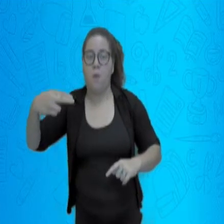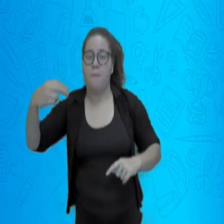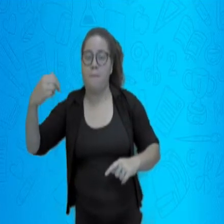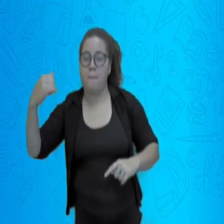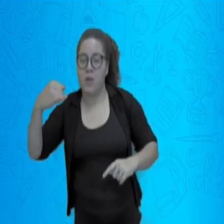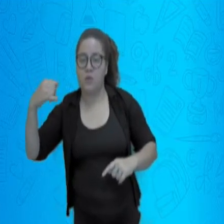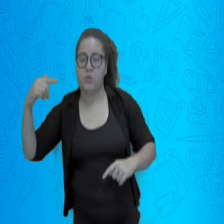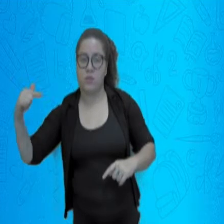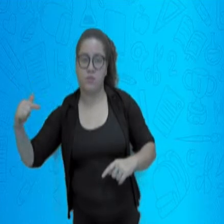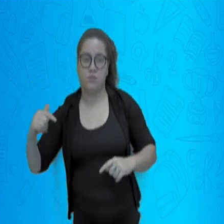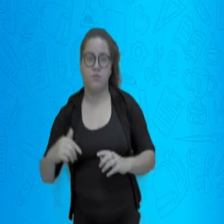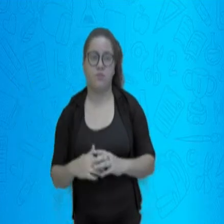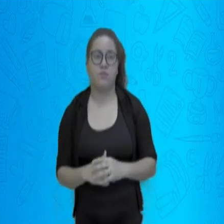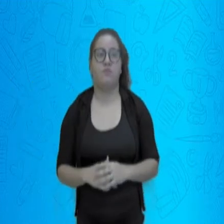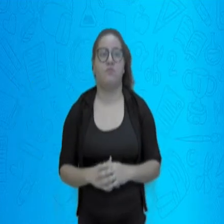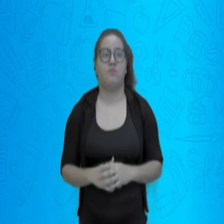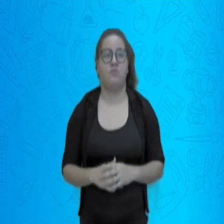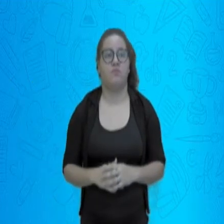fácil.